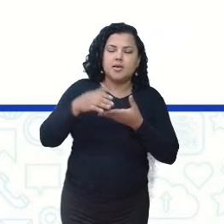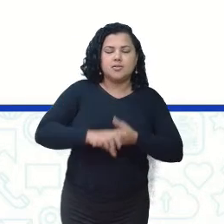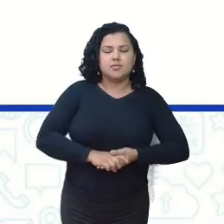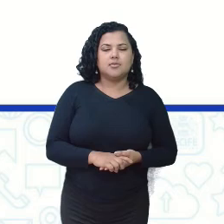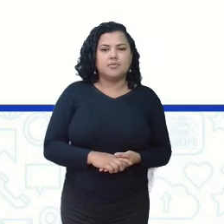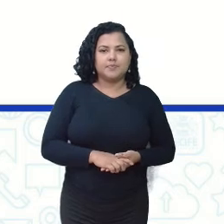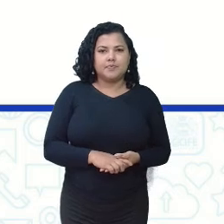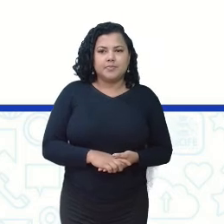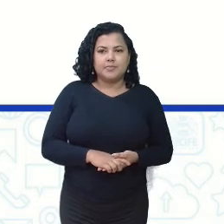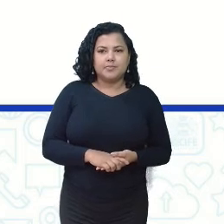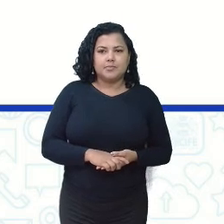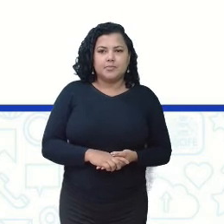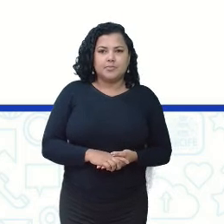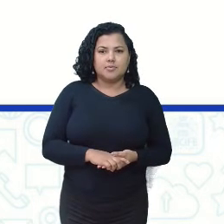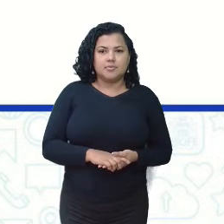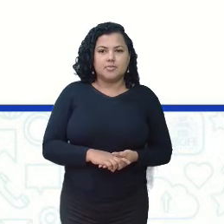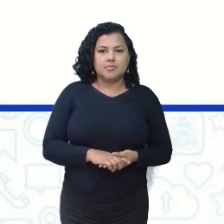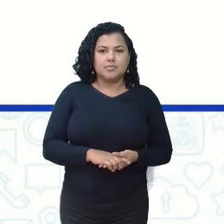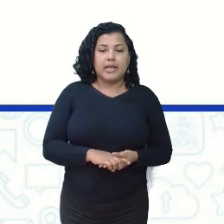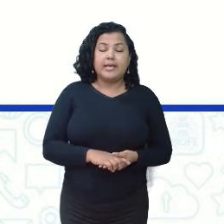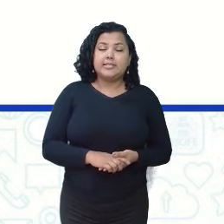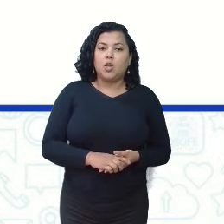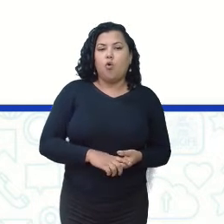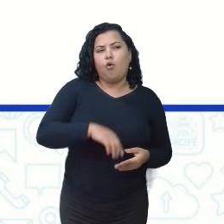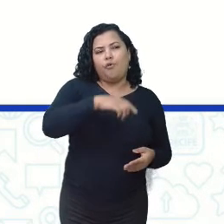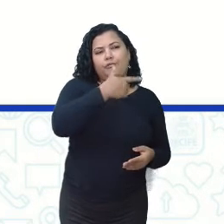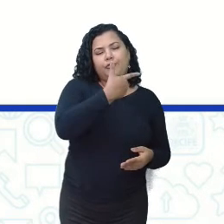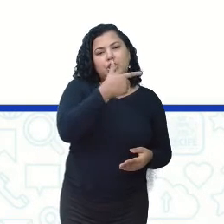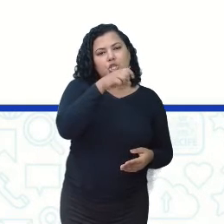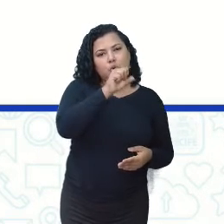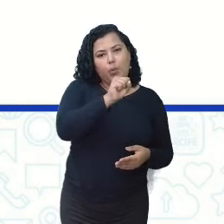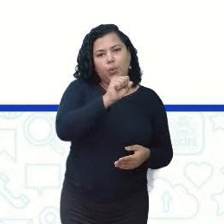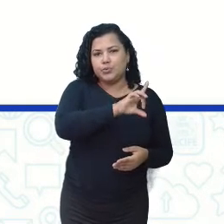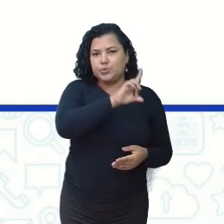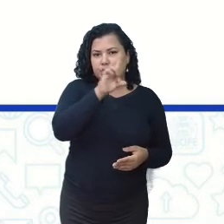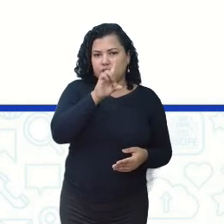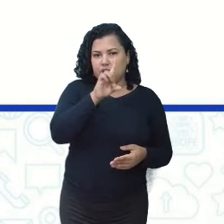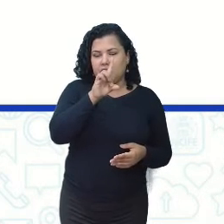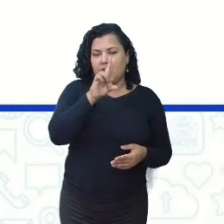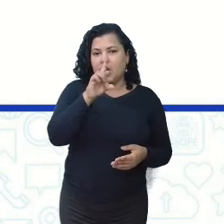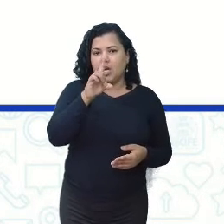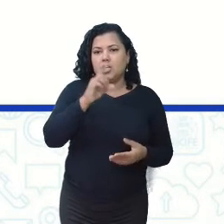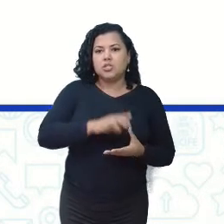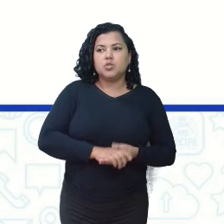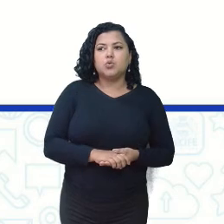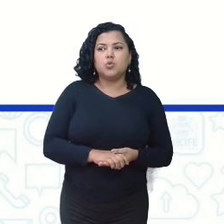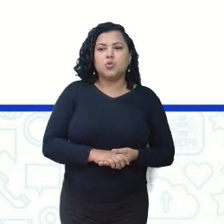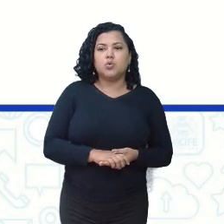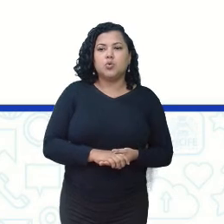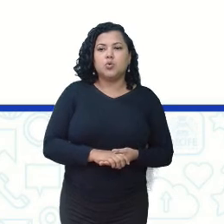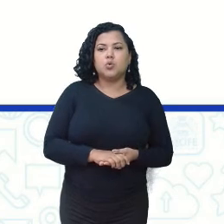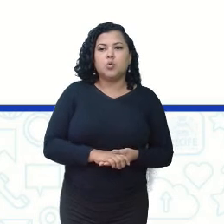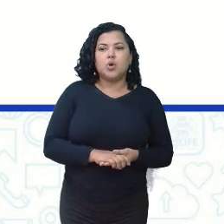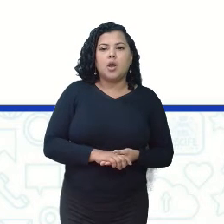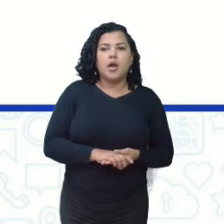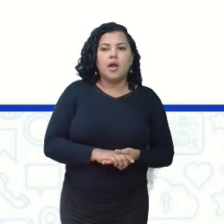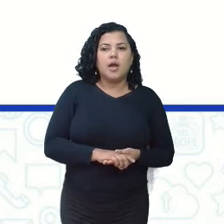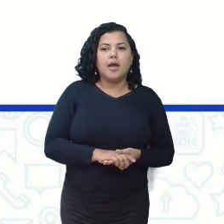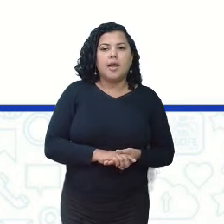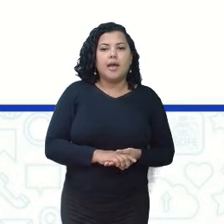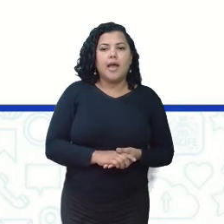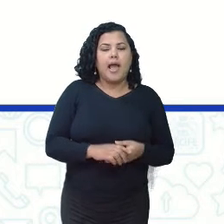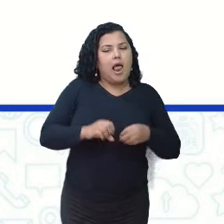espermatozoides. E aproximadamente a cada 28 dias, eles liberam um ou mais de um ovócito,